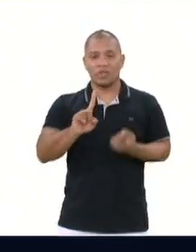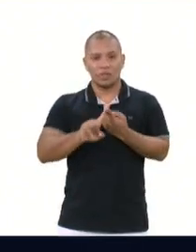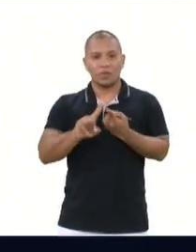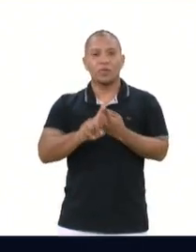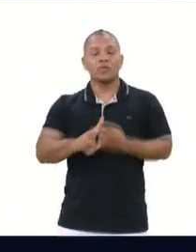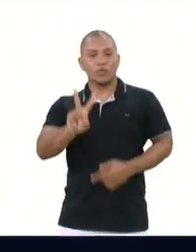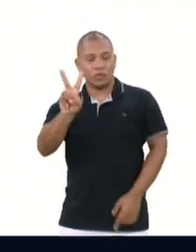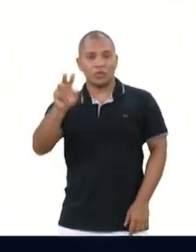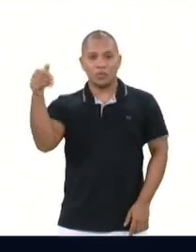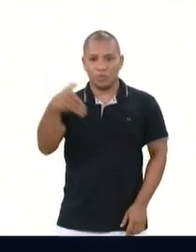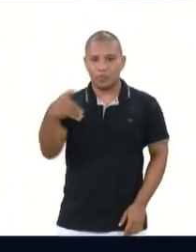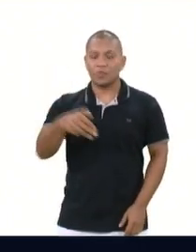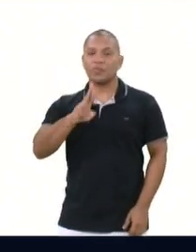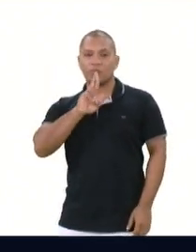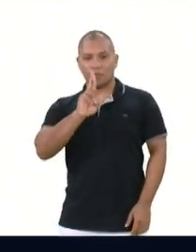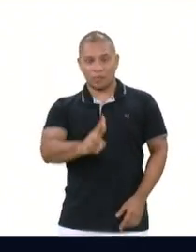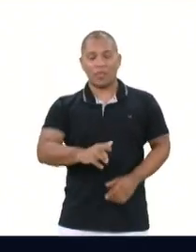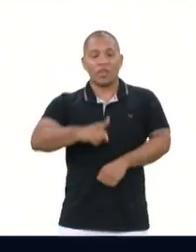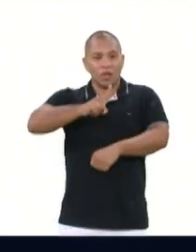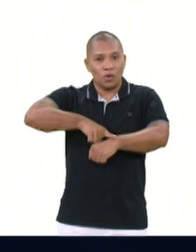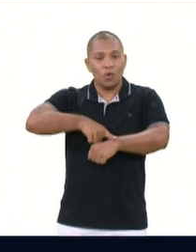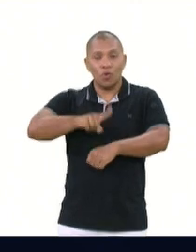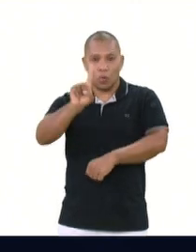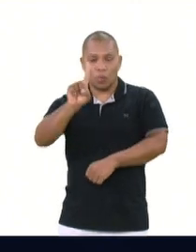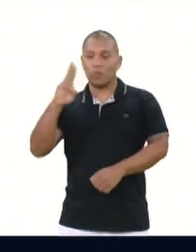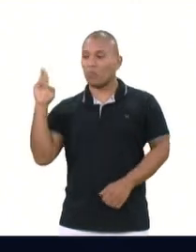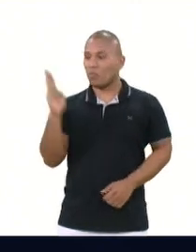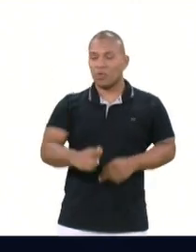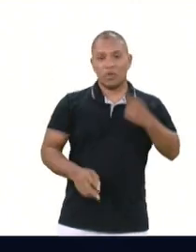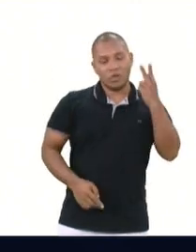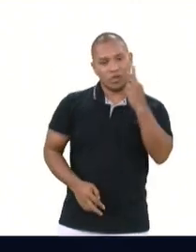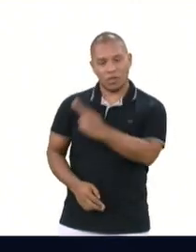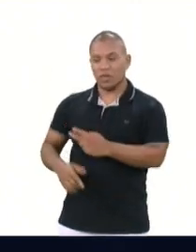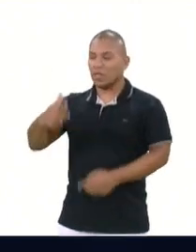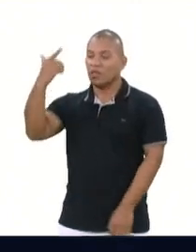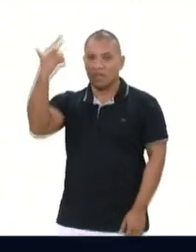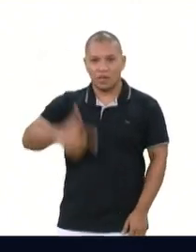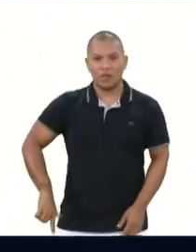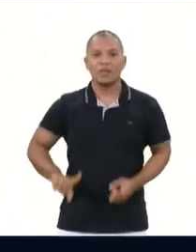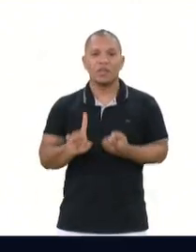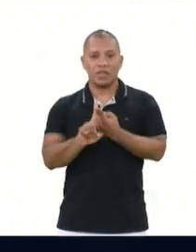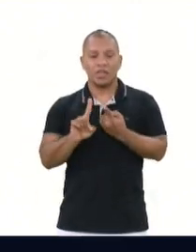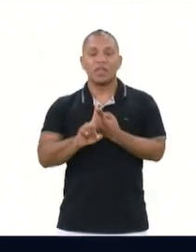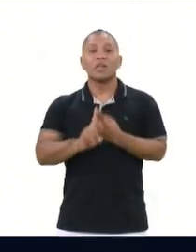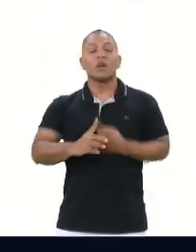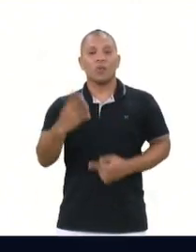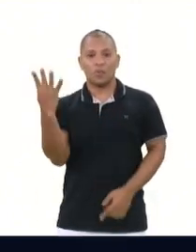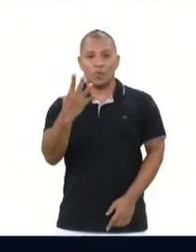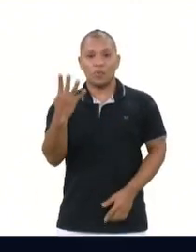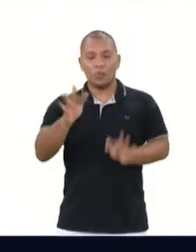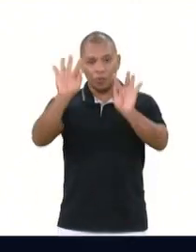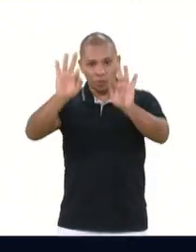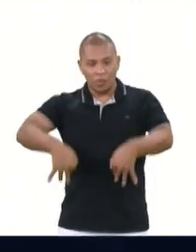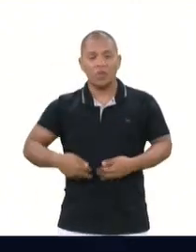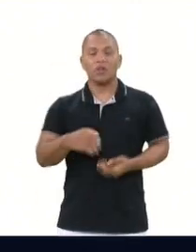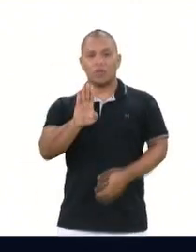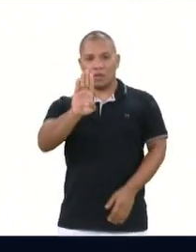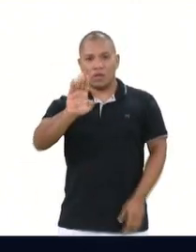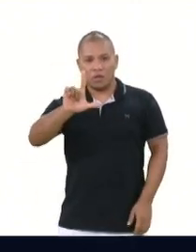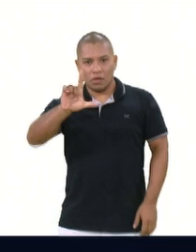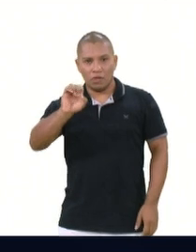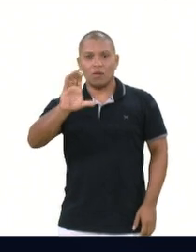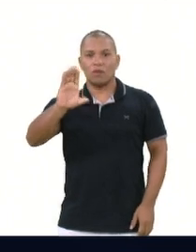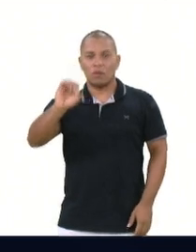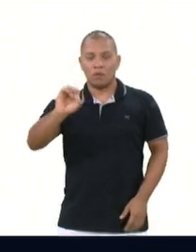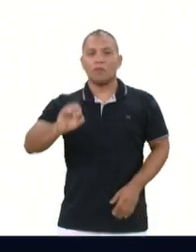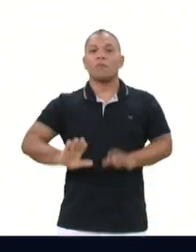minutos para a resposta, 1 minuto para a réplica e 1 minuto para a tréplica. No quarto e último bloco, cada candidato terá